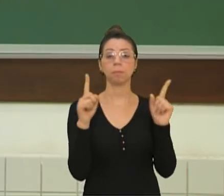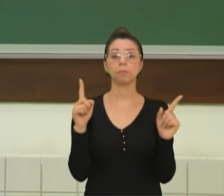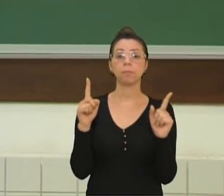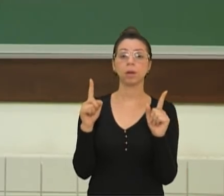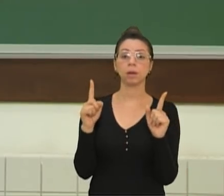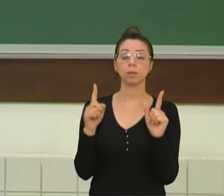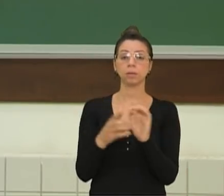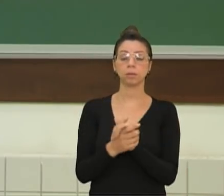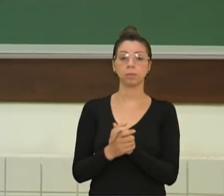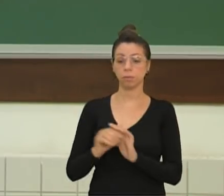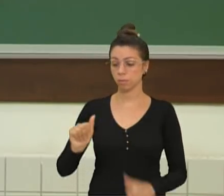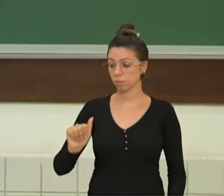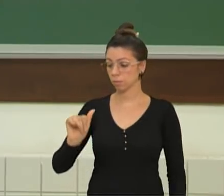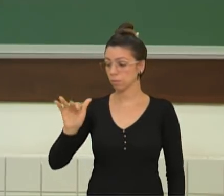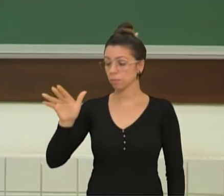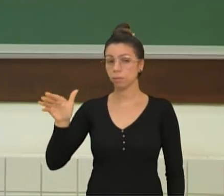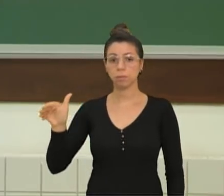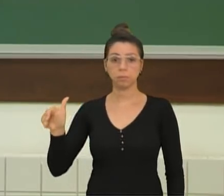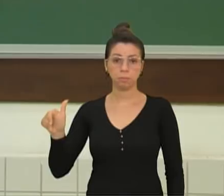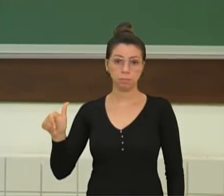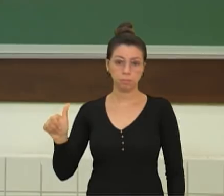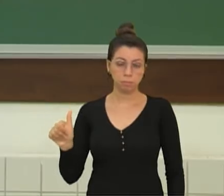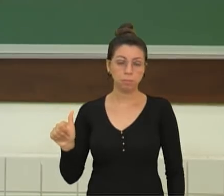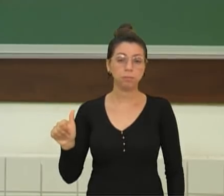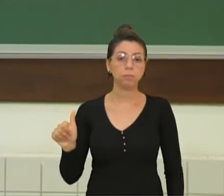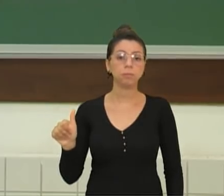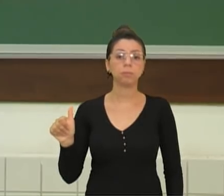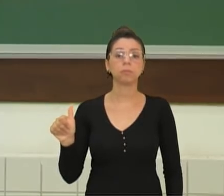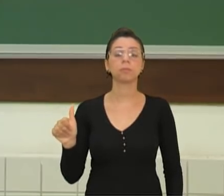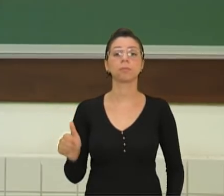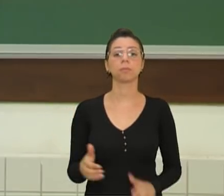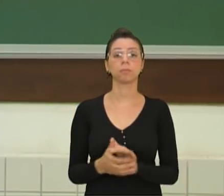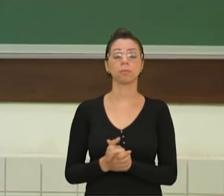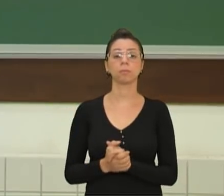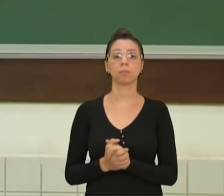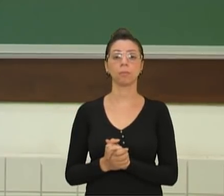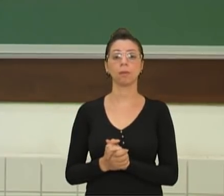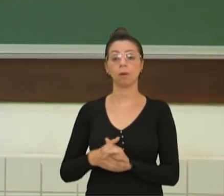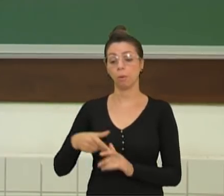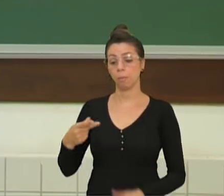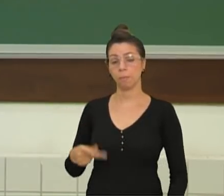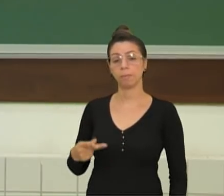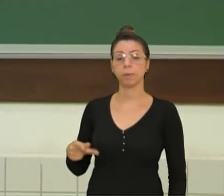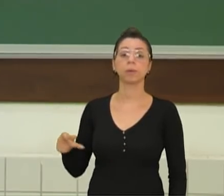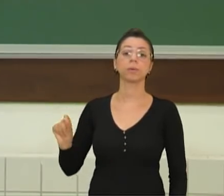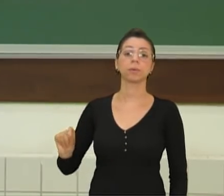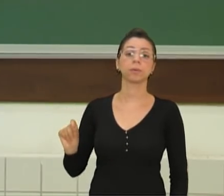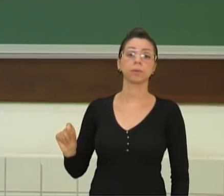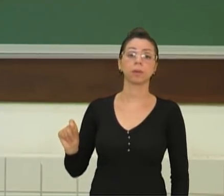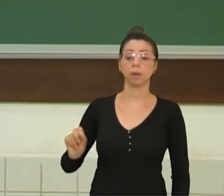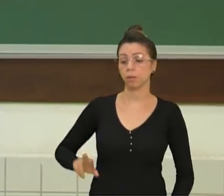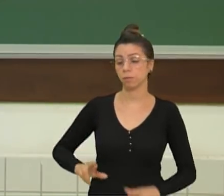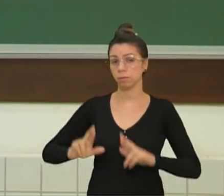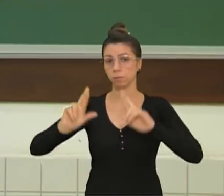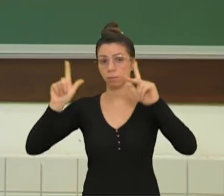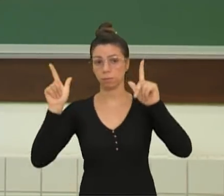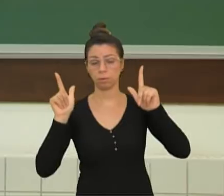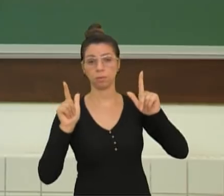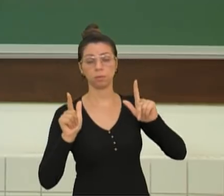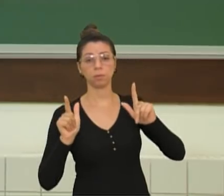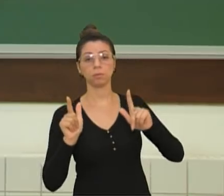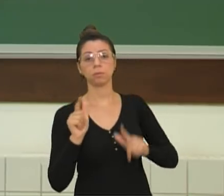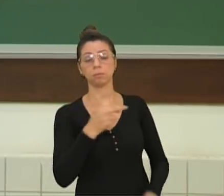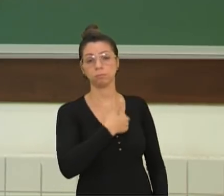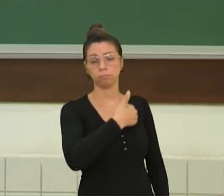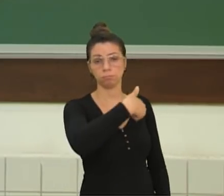muito mais na África, nós temos ainda a religiosidade nativa, um pouco diferente da religiosidade brasileira, que é uma religiosidade